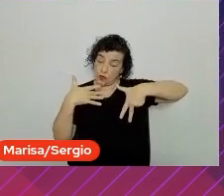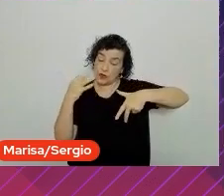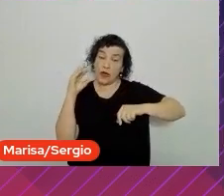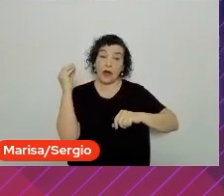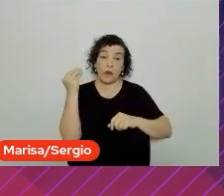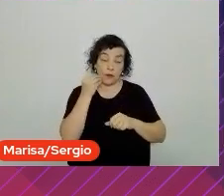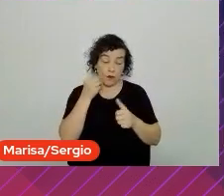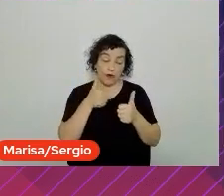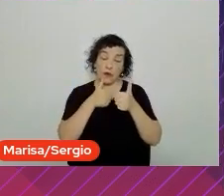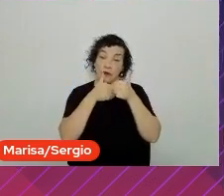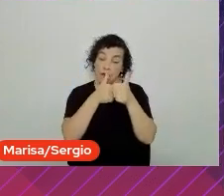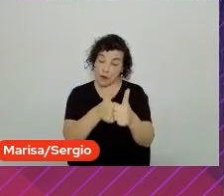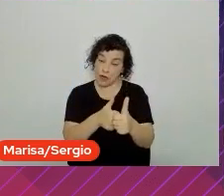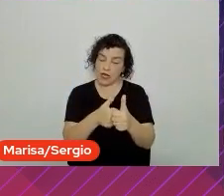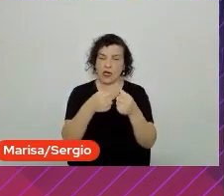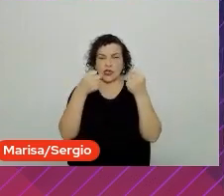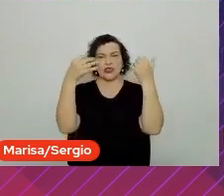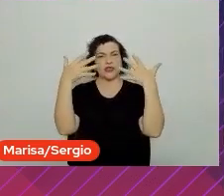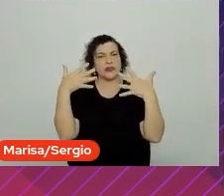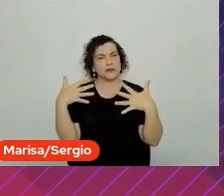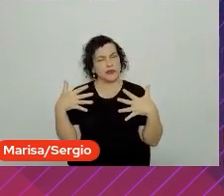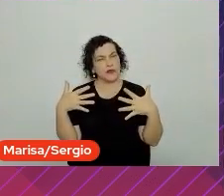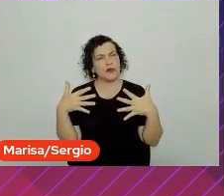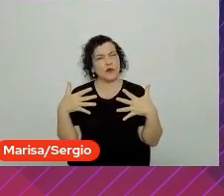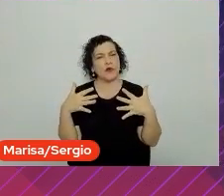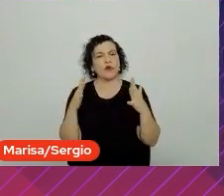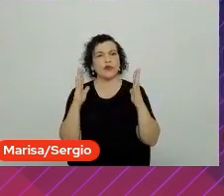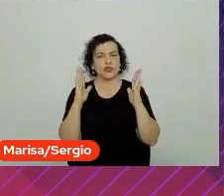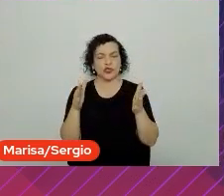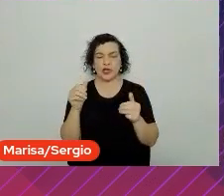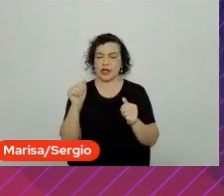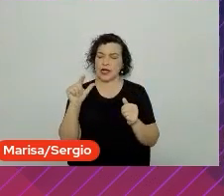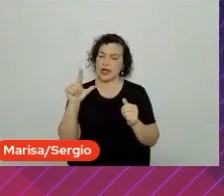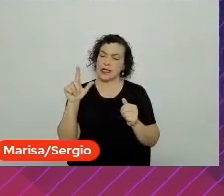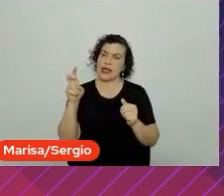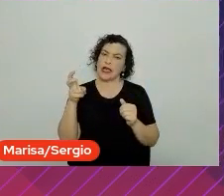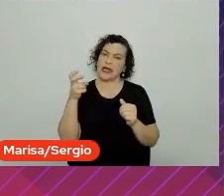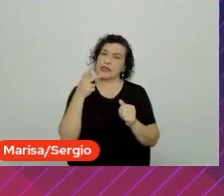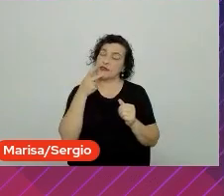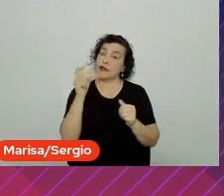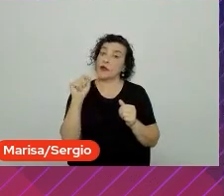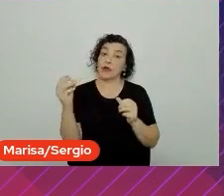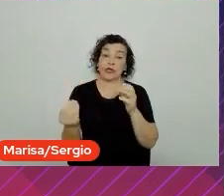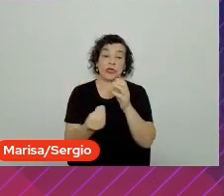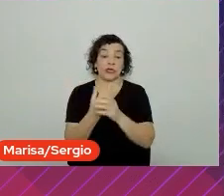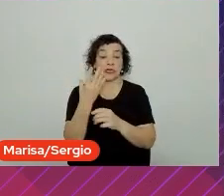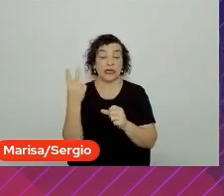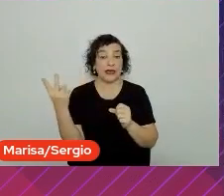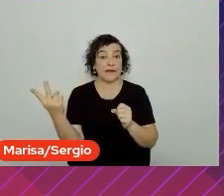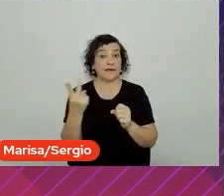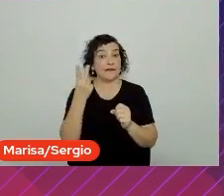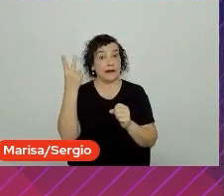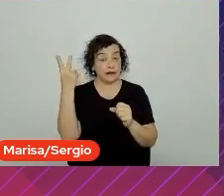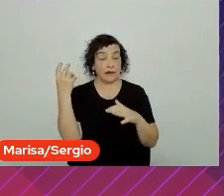acompanhar, a gente falou muito, né? O Alex falou muito sobre geração de valor, sobre